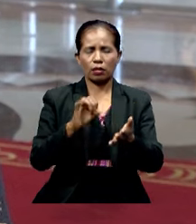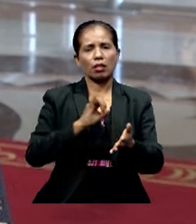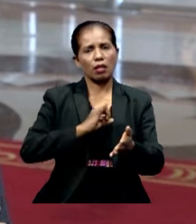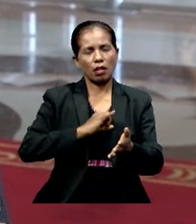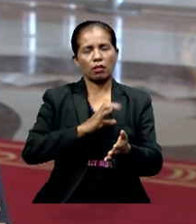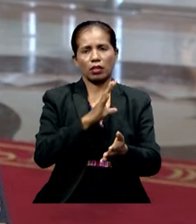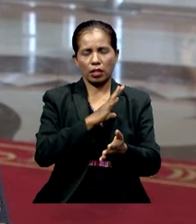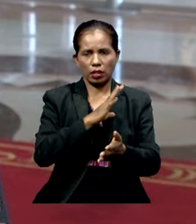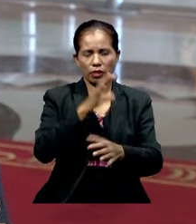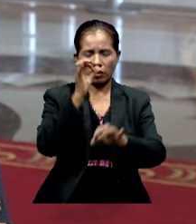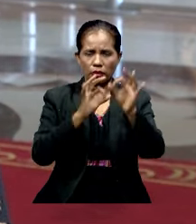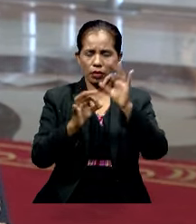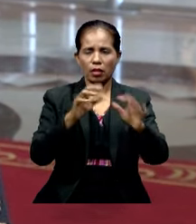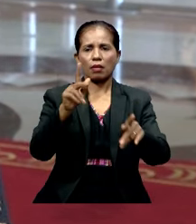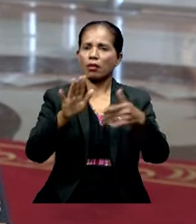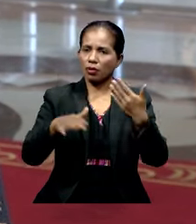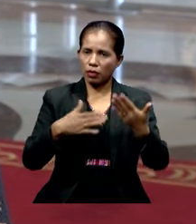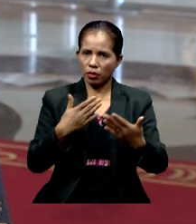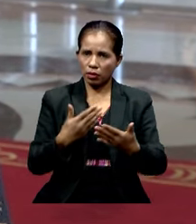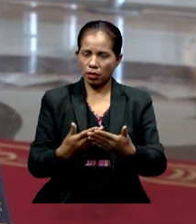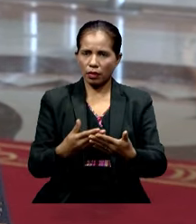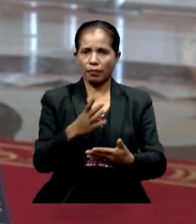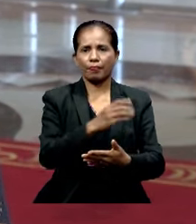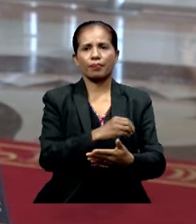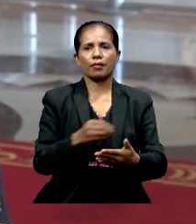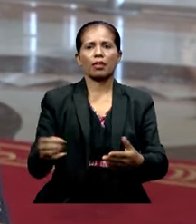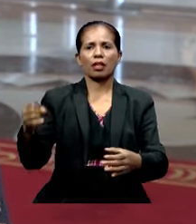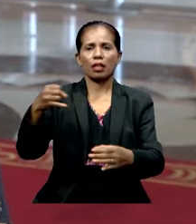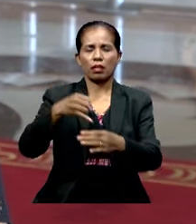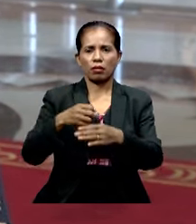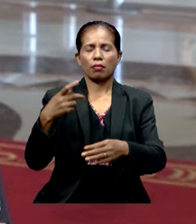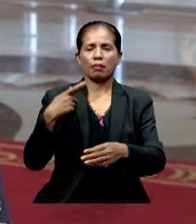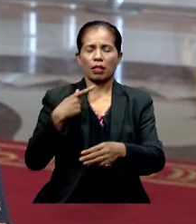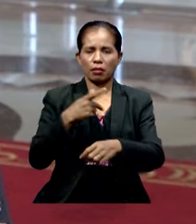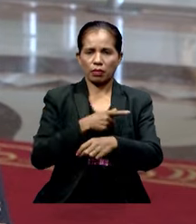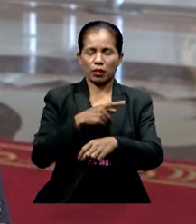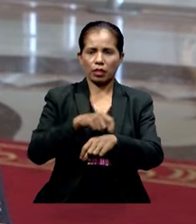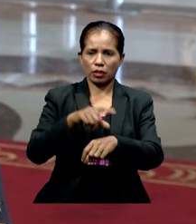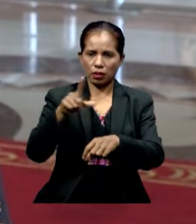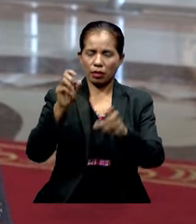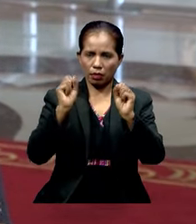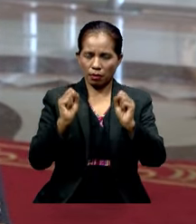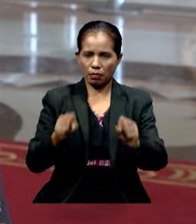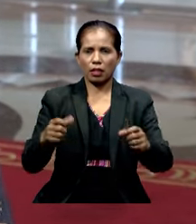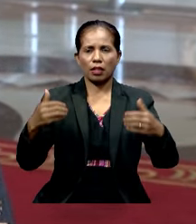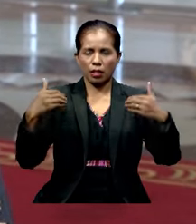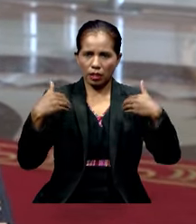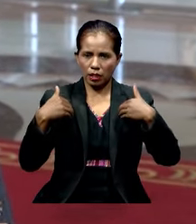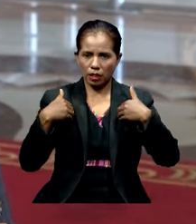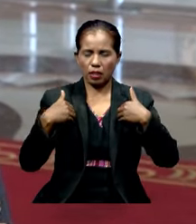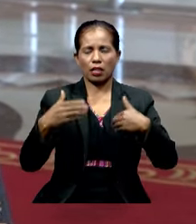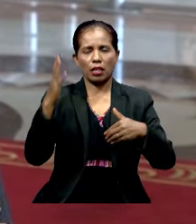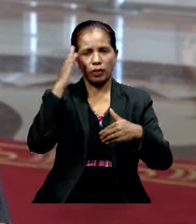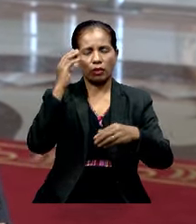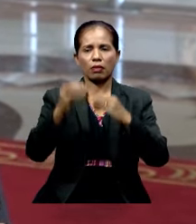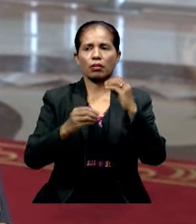o povo toma na Iulun Sira, inclui parlamento, bele e a consciência vai dar a mim tem